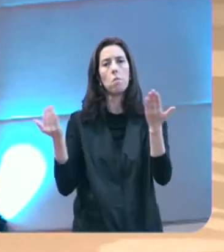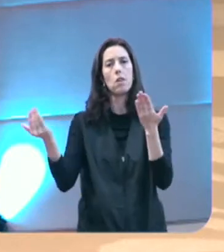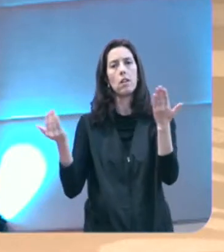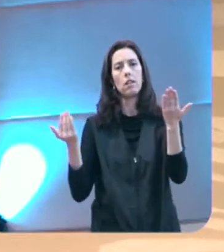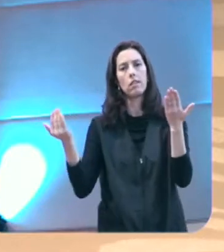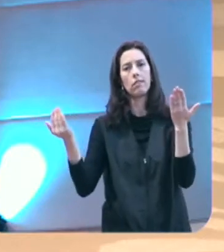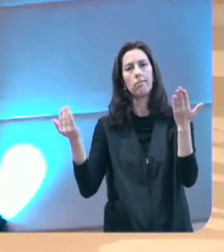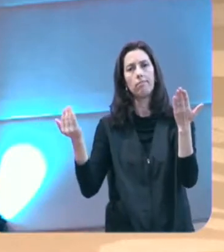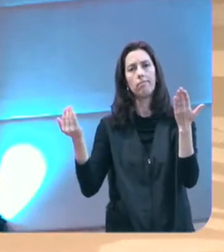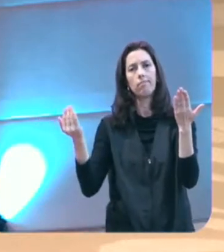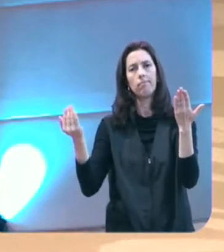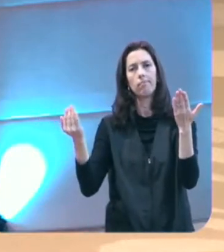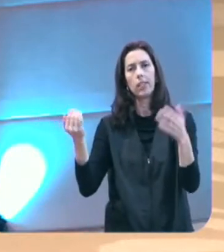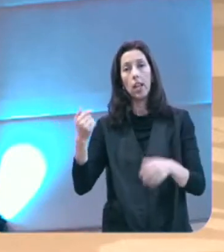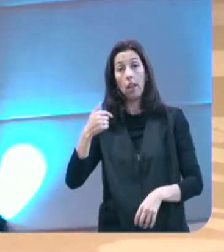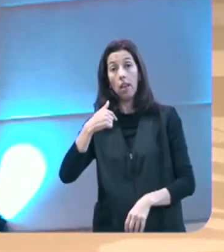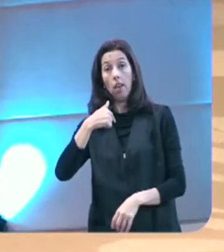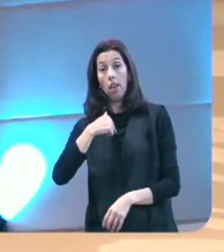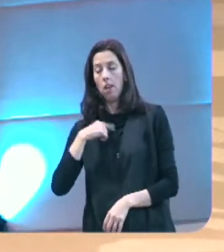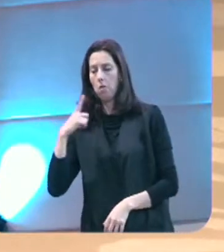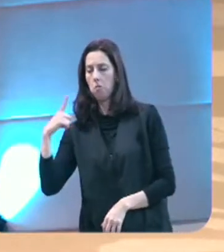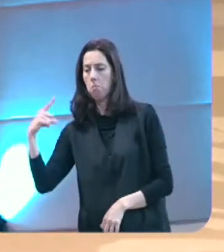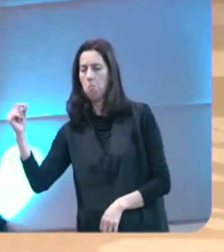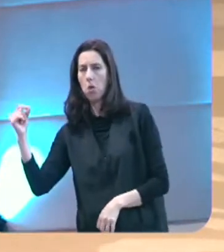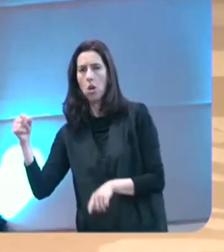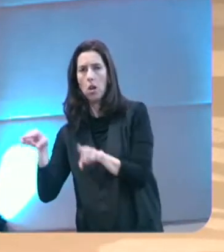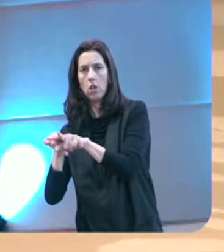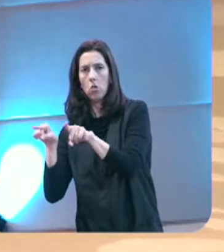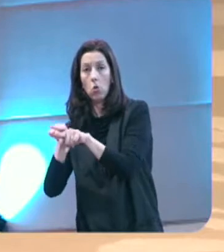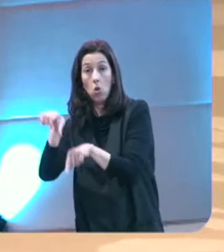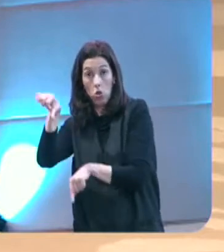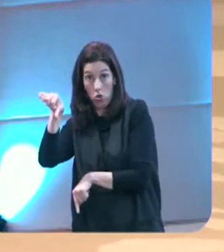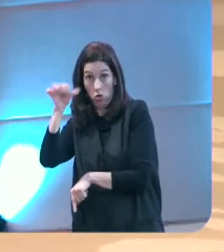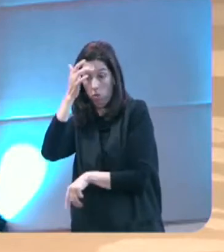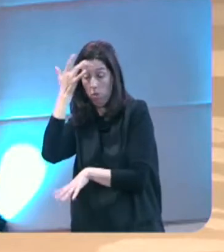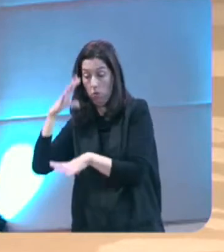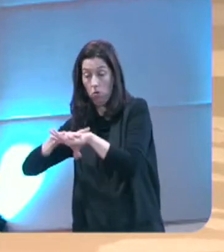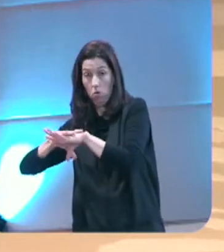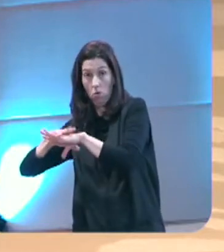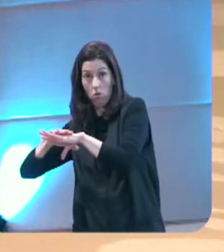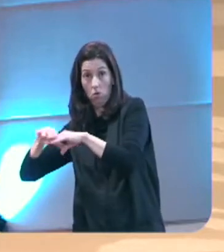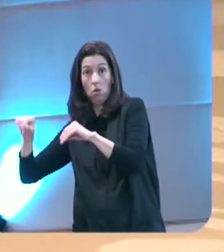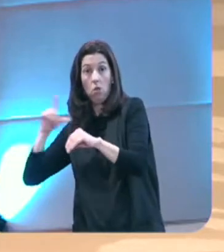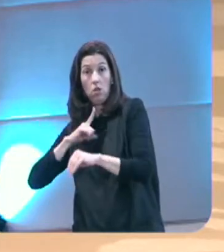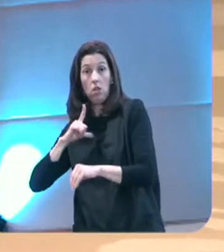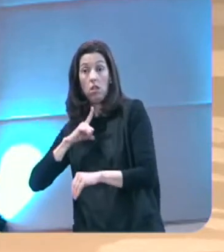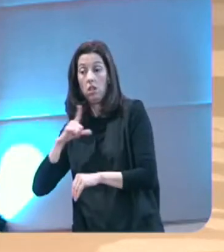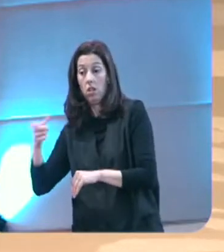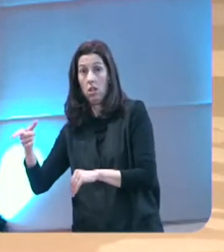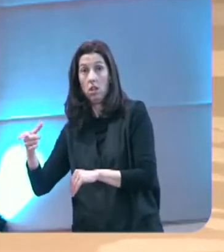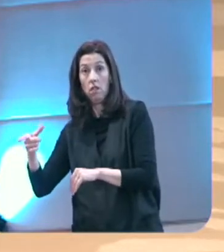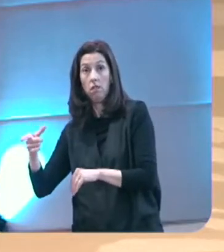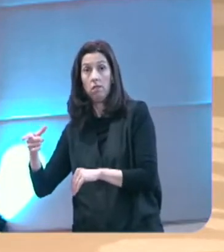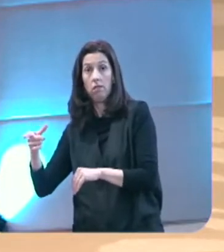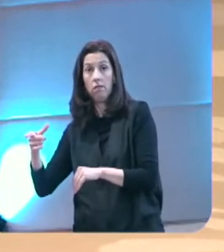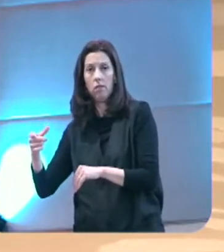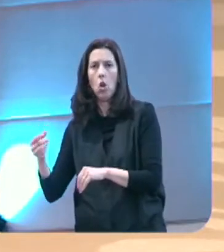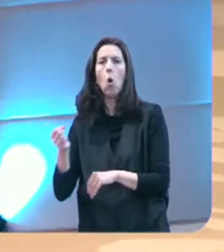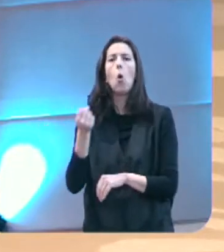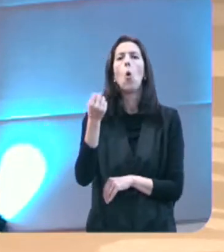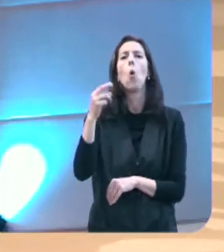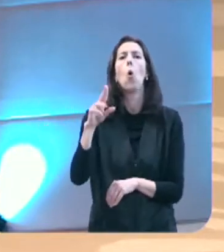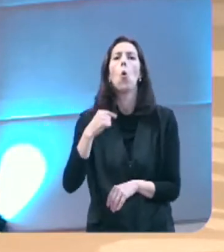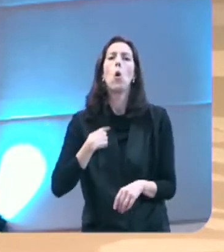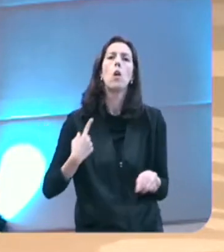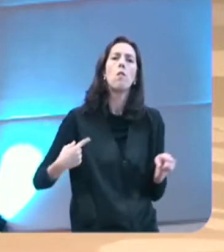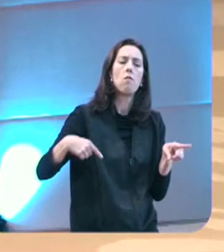Todo aquele que já conhece o sabor da graça, o sabor da misericórdia de Deus, a bênção de Deus